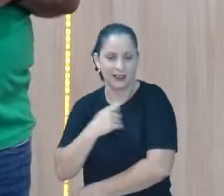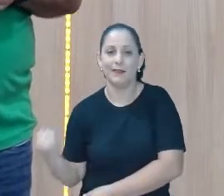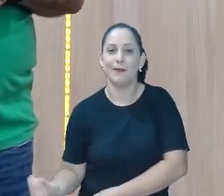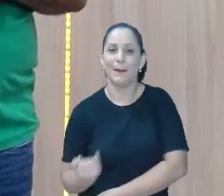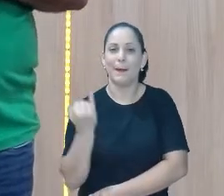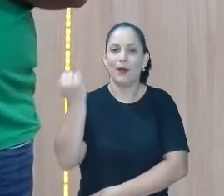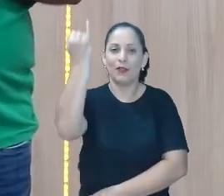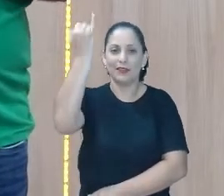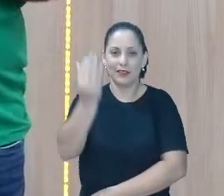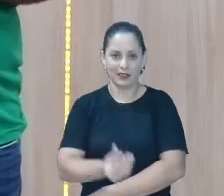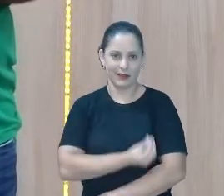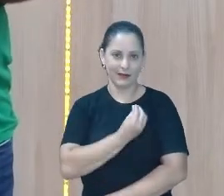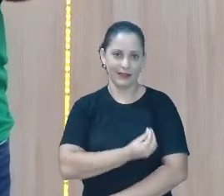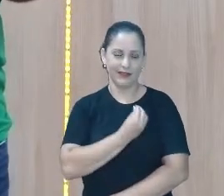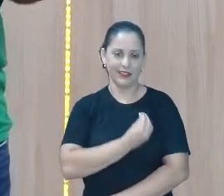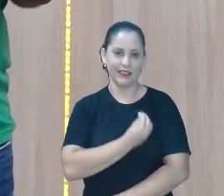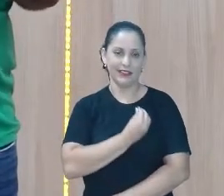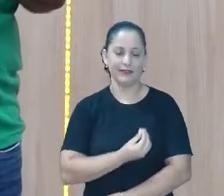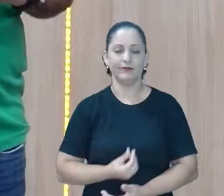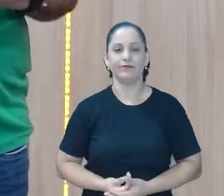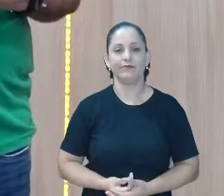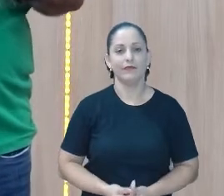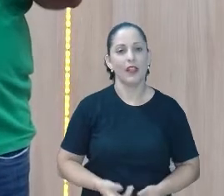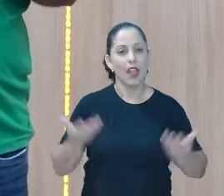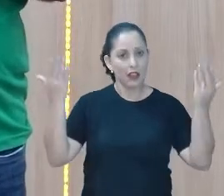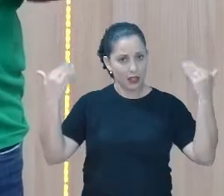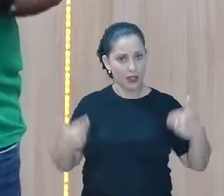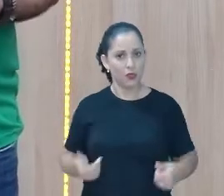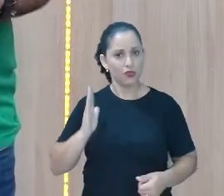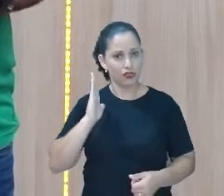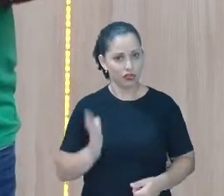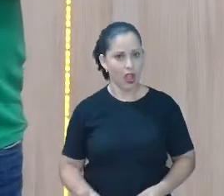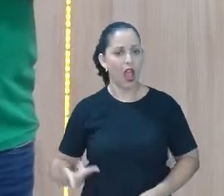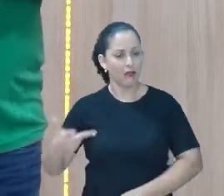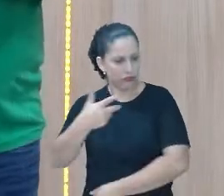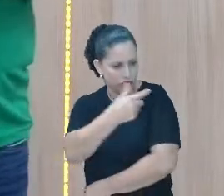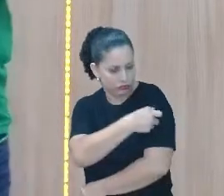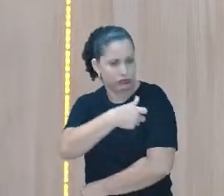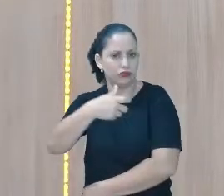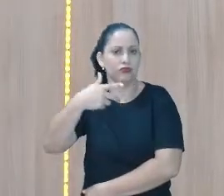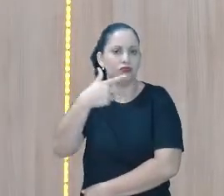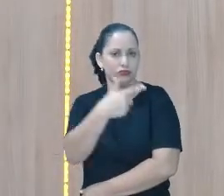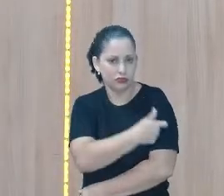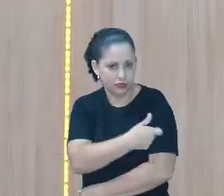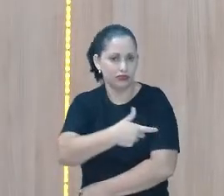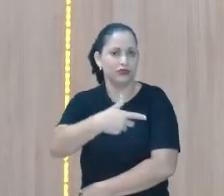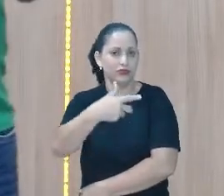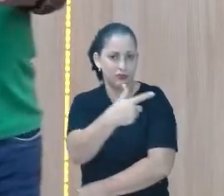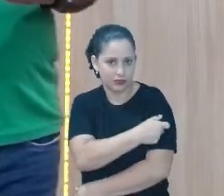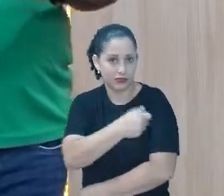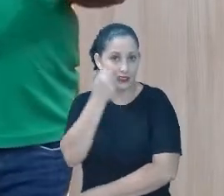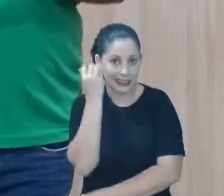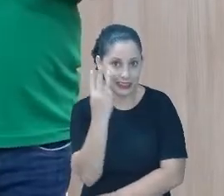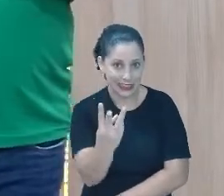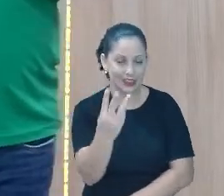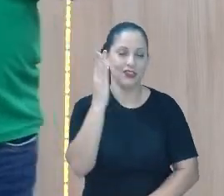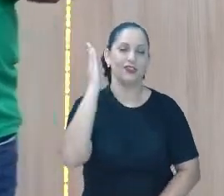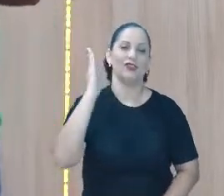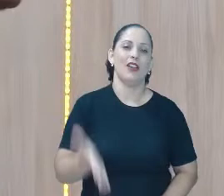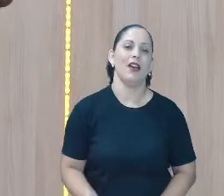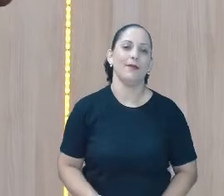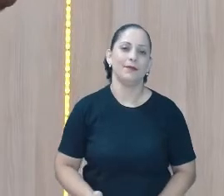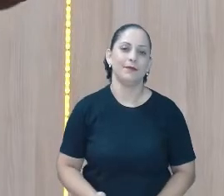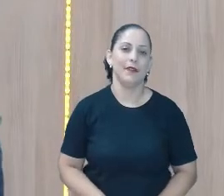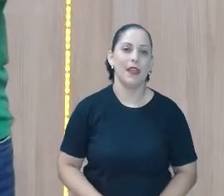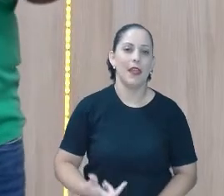Então, eu, por exemplo, eu já tomei as minhas 3 doses, né, que eu não sou besta. Então, tomei as 2